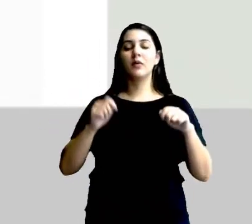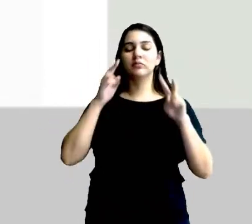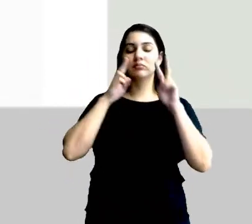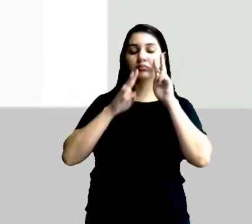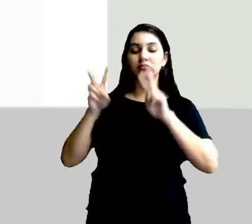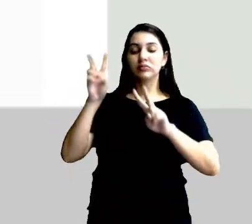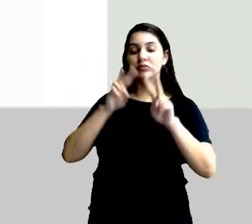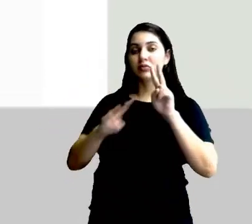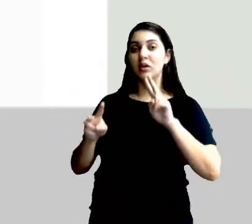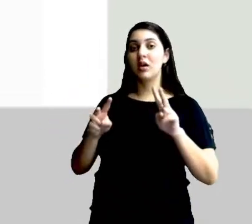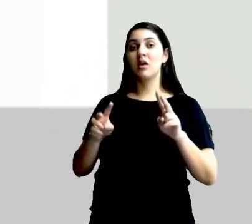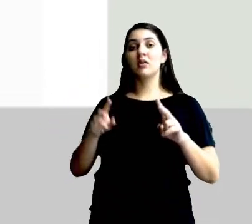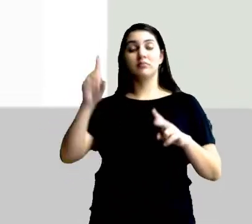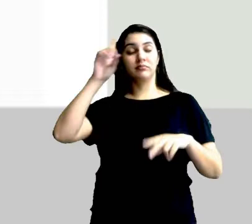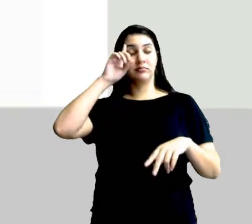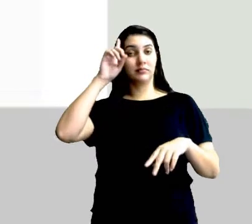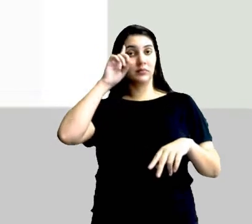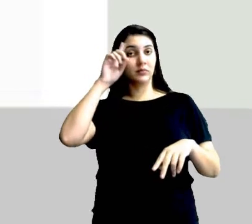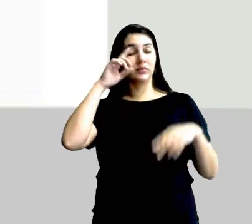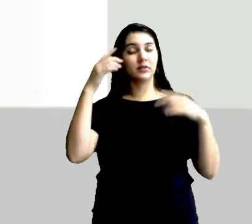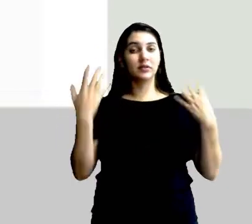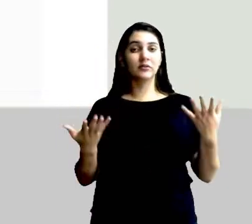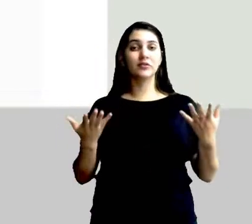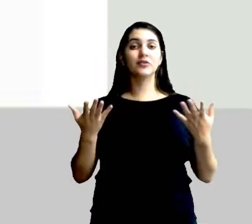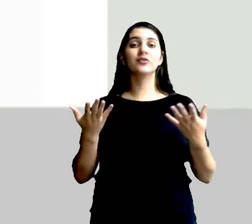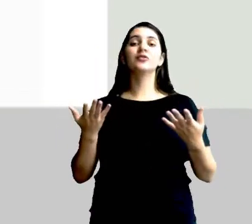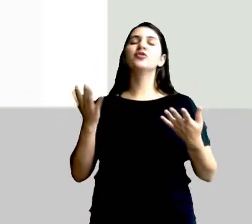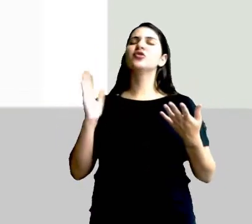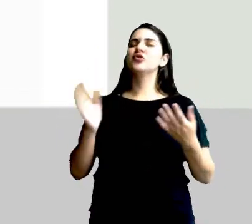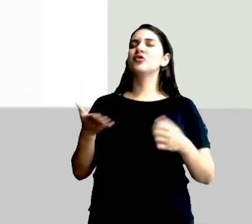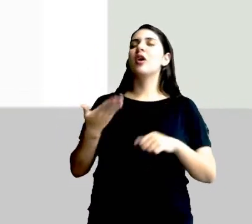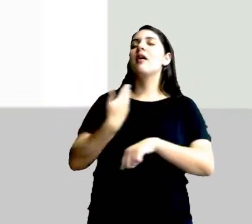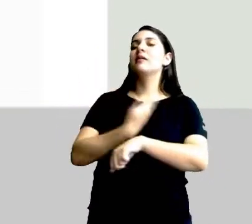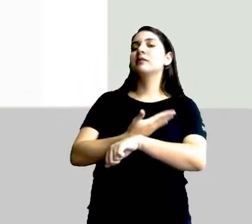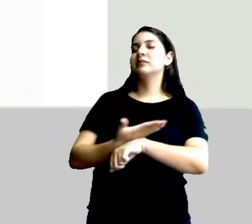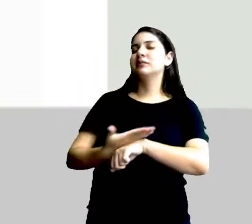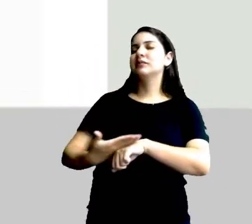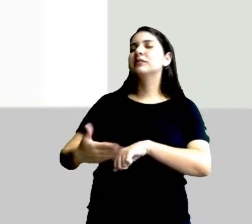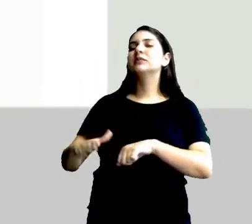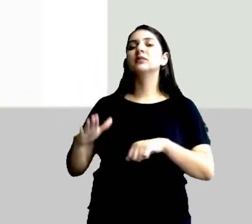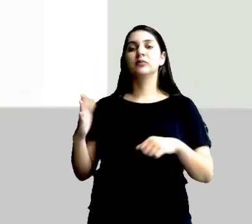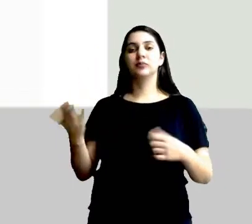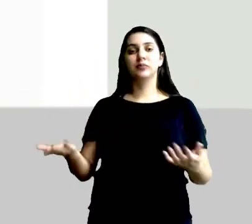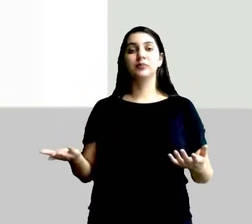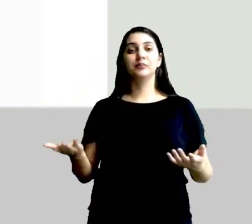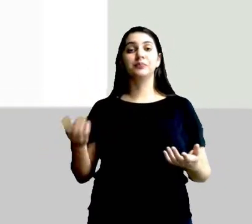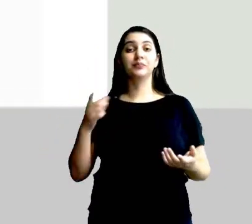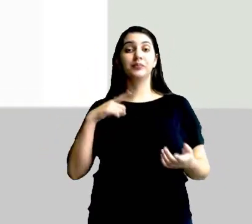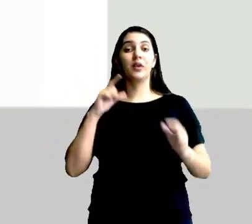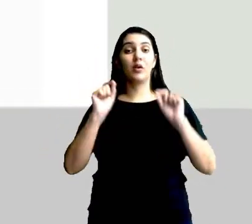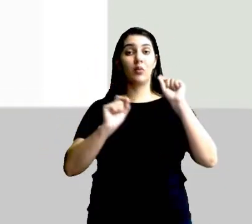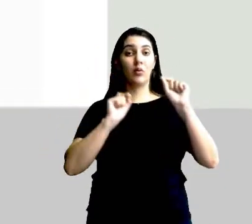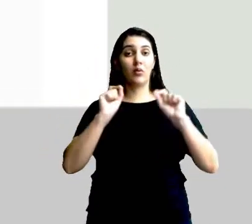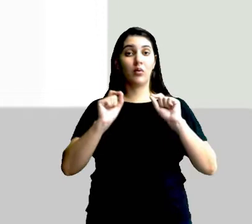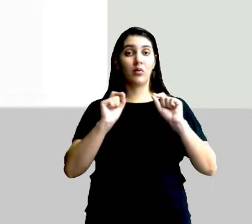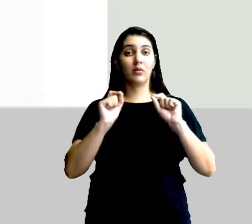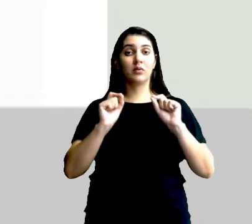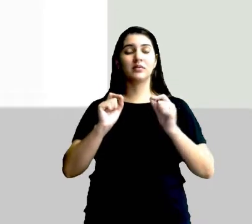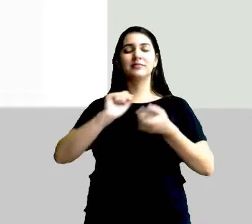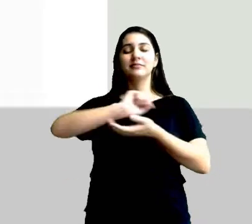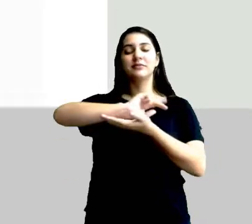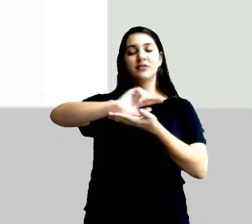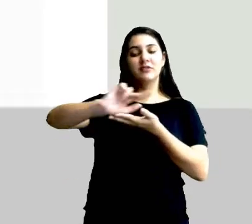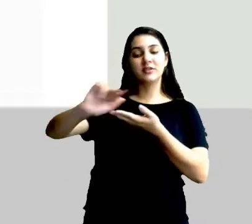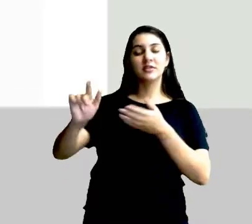pode ver que no nosso cotidiano, isso aí já se tornou bastante comum em termos